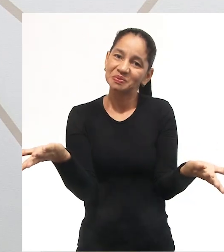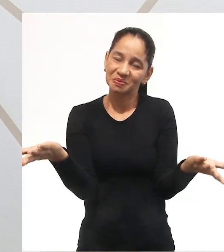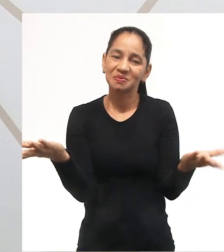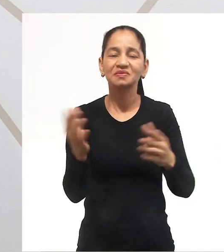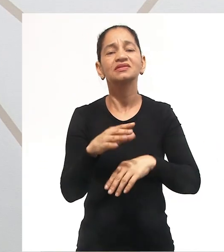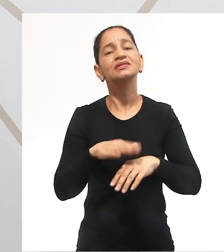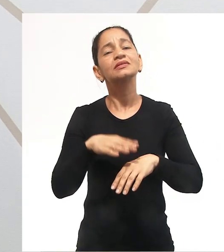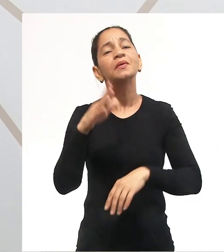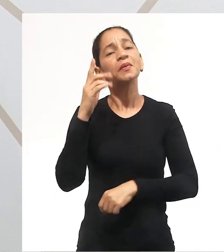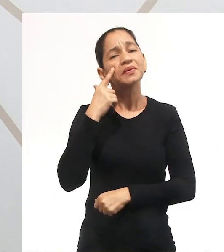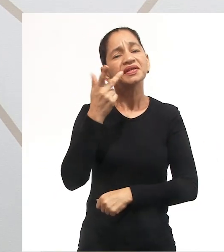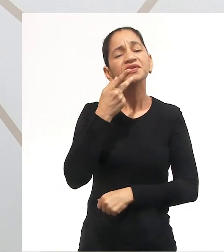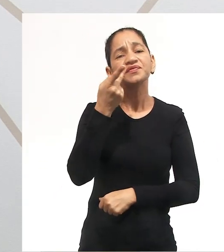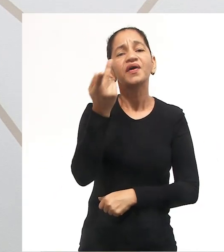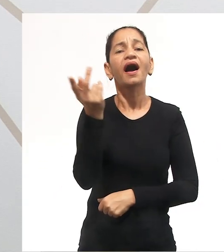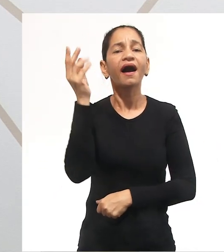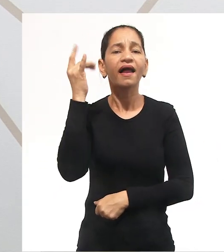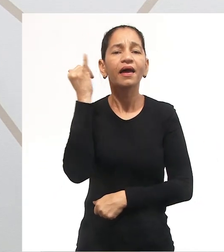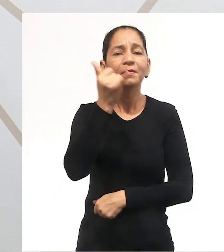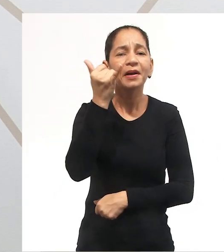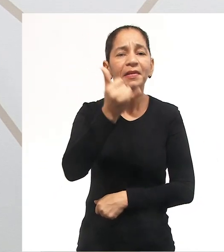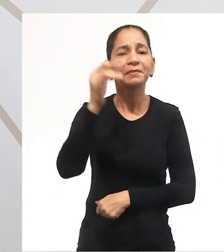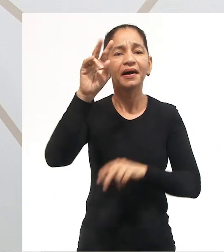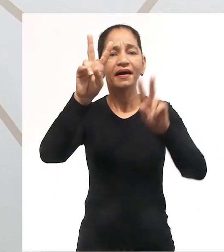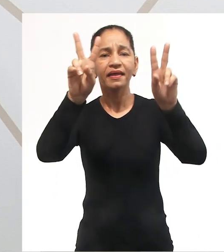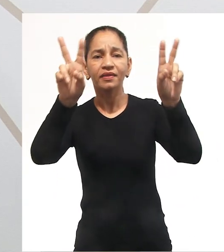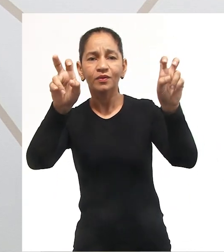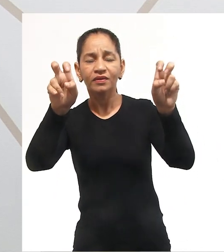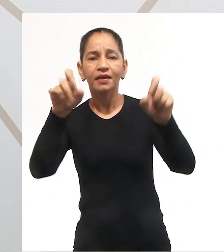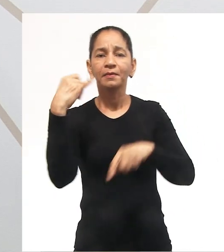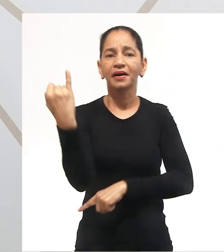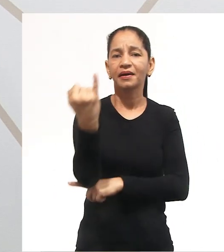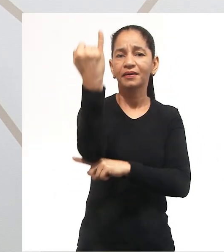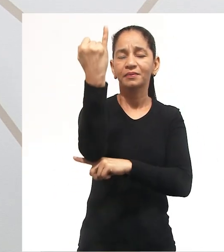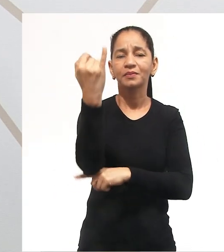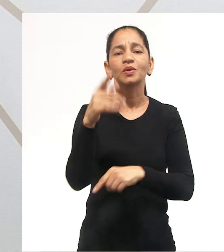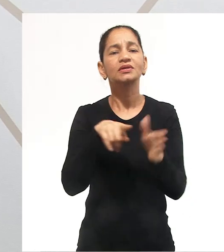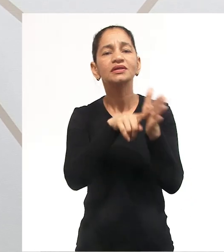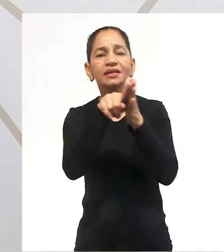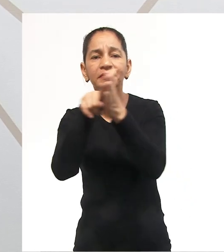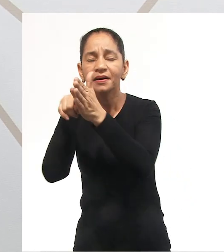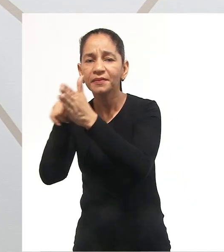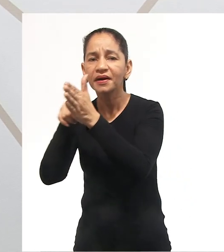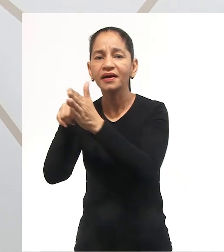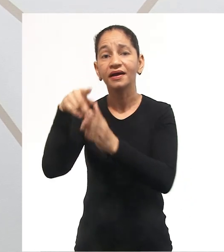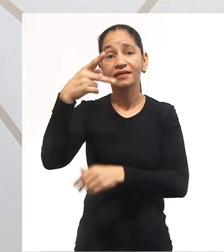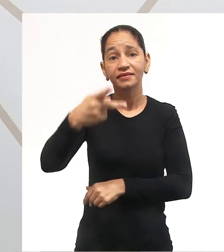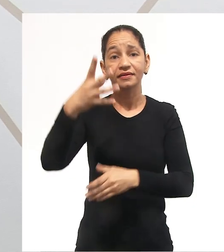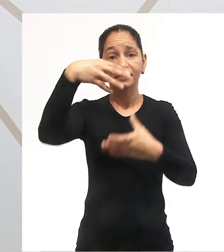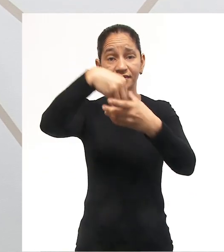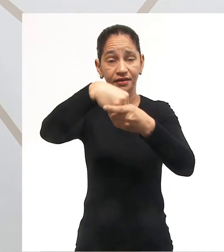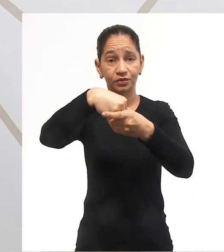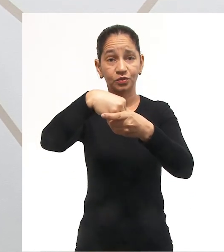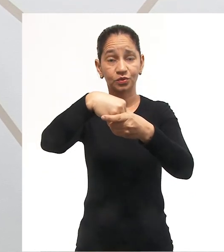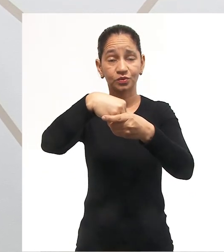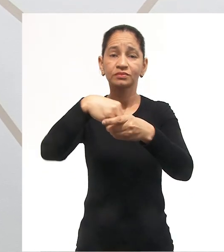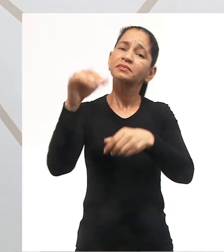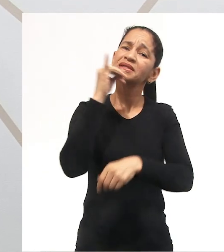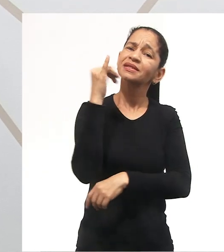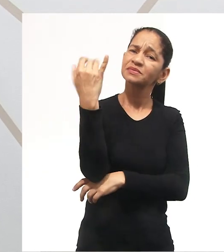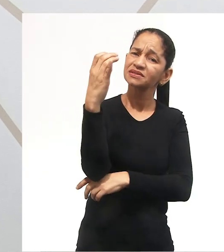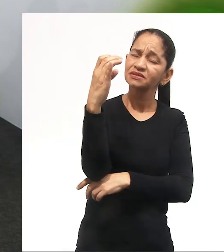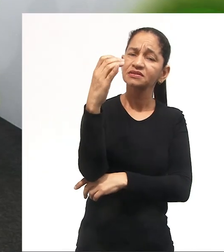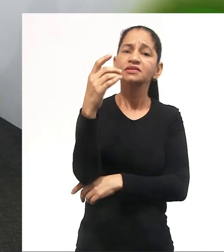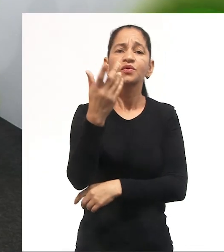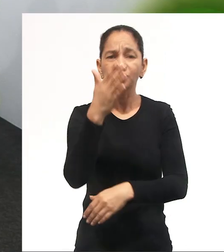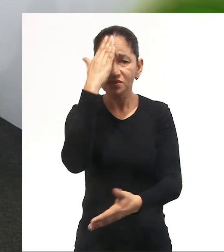de experiência, da jornada do herói, da importância da pesquisa na vida acadêmica,